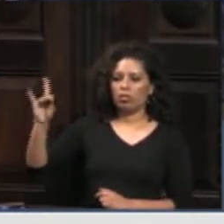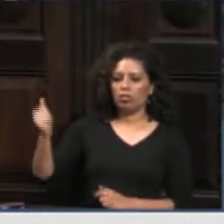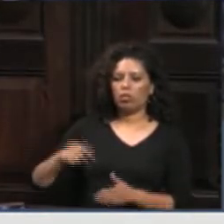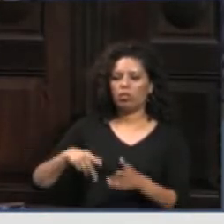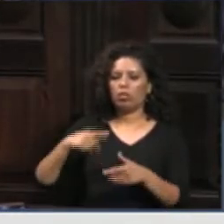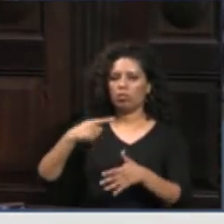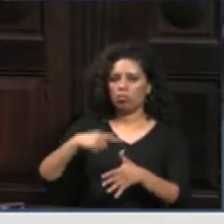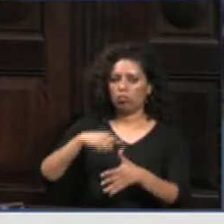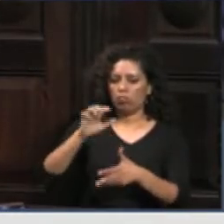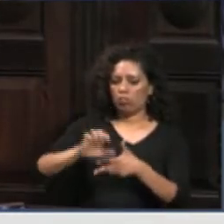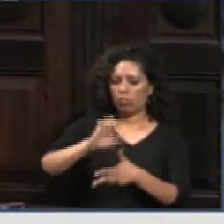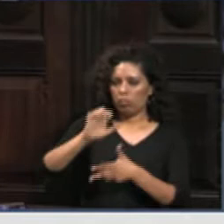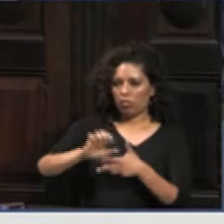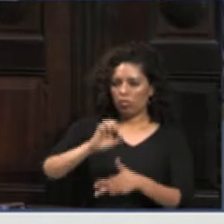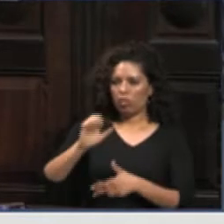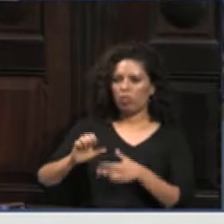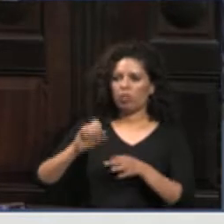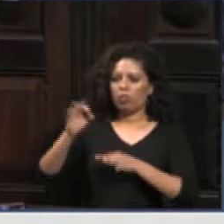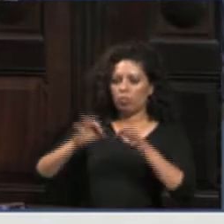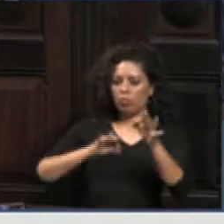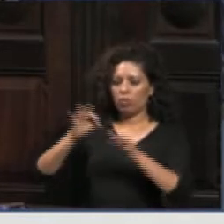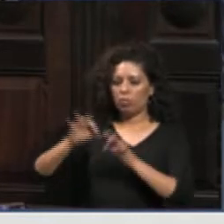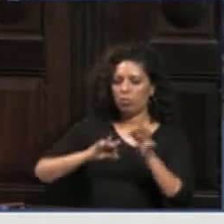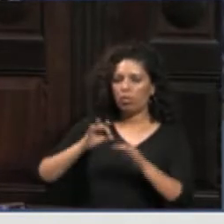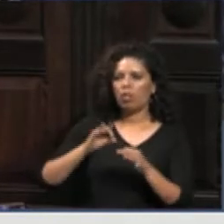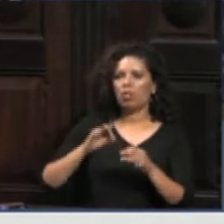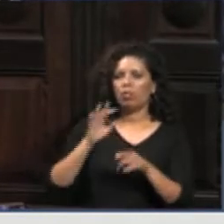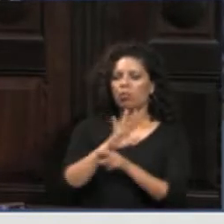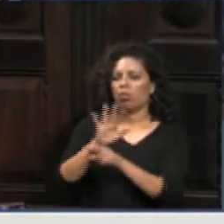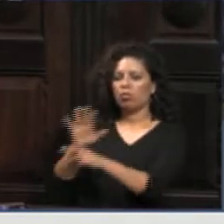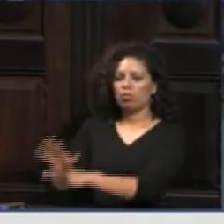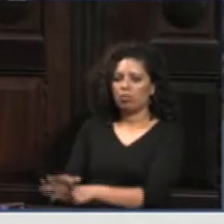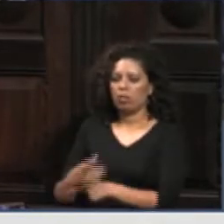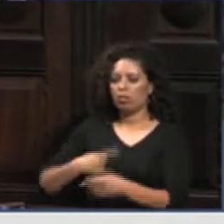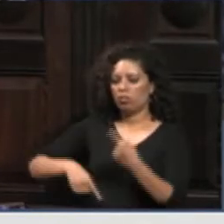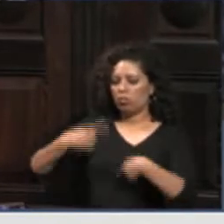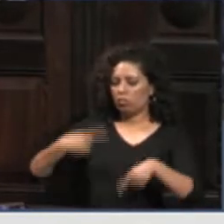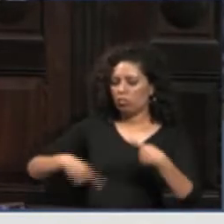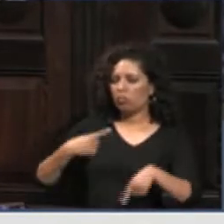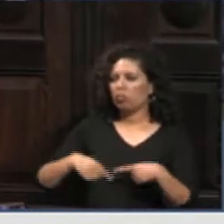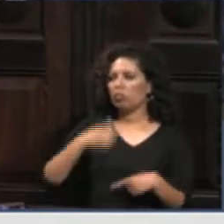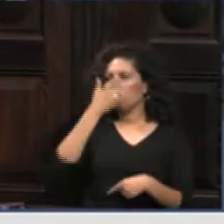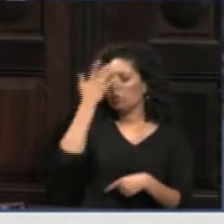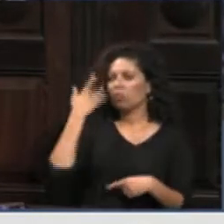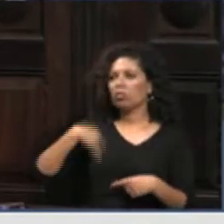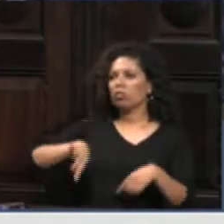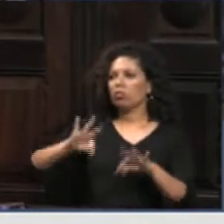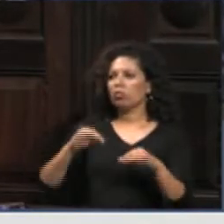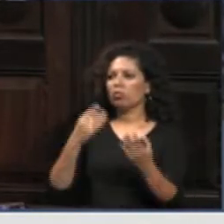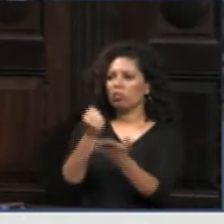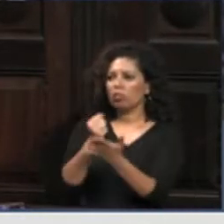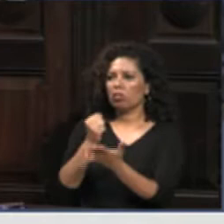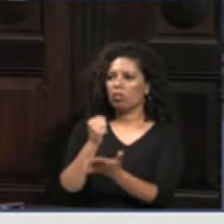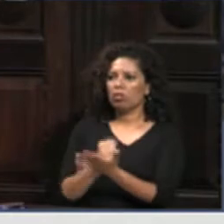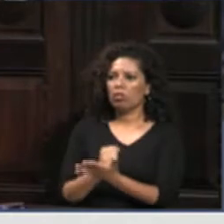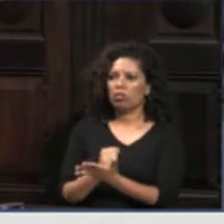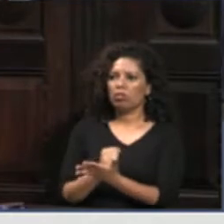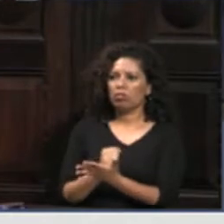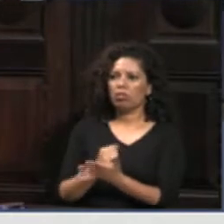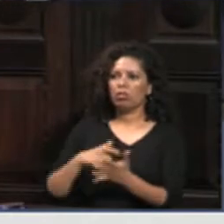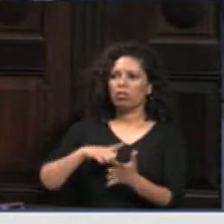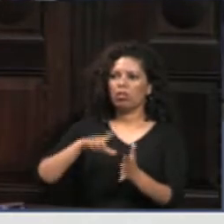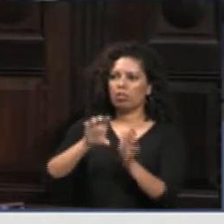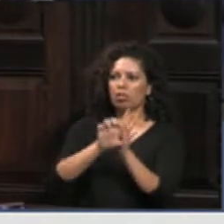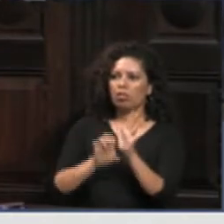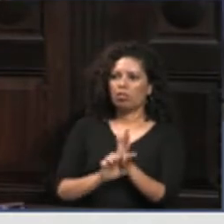criar o Conselho Estadual de Pacificação no Estado do Rio de Janeiro e da outras providências. Em discussão, não havendo que queira discutir, encerrar da discussão, o projeto recebeu 7